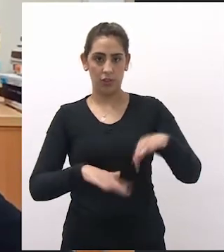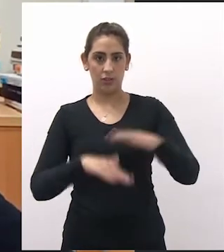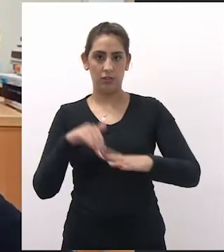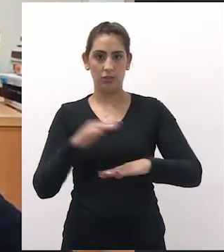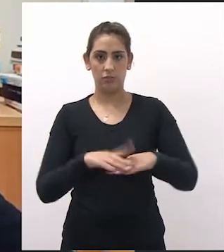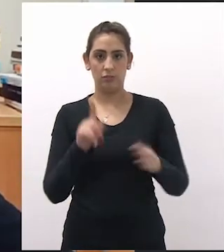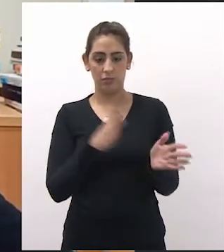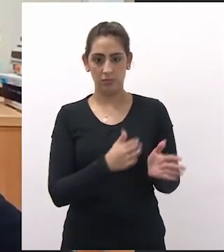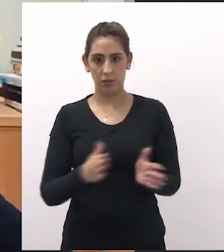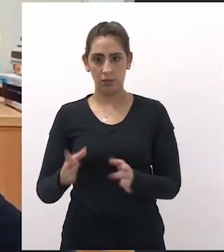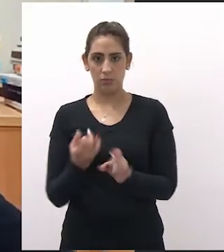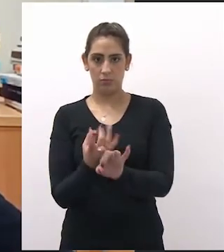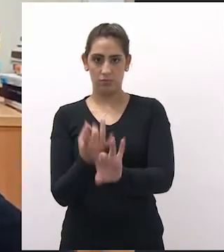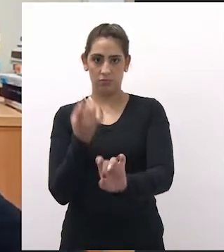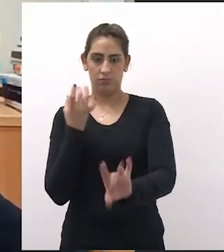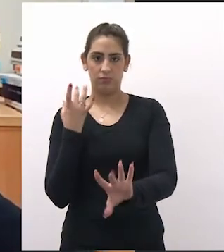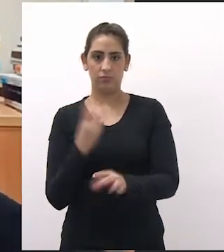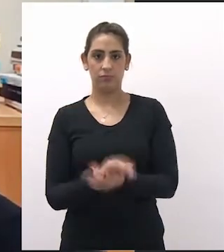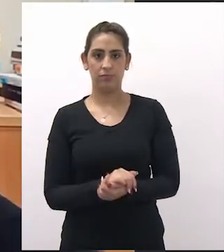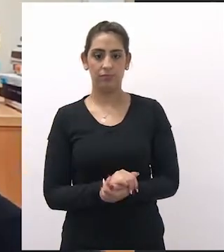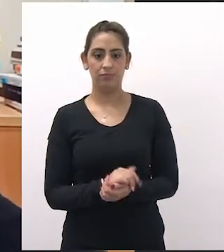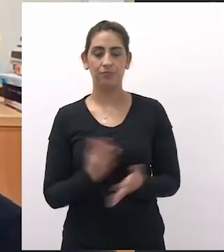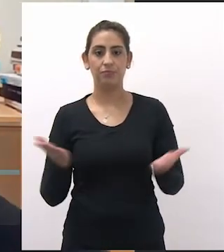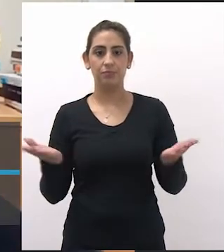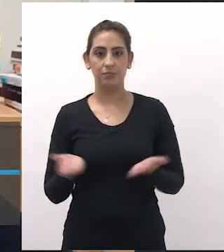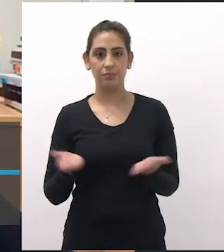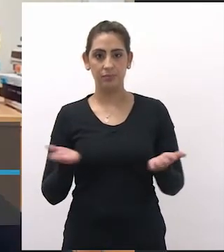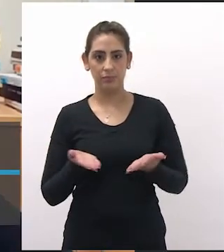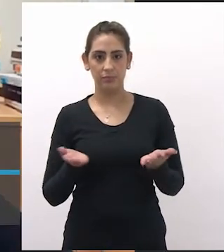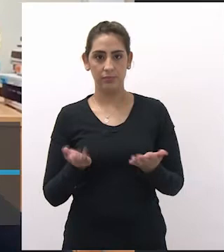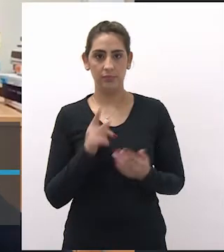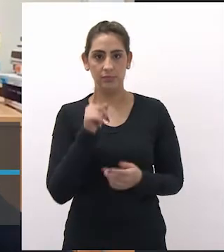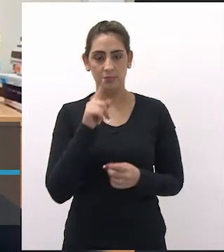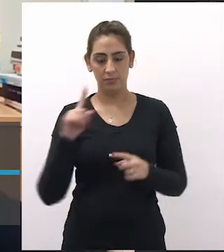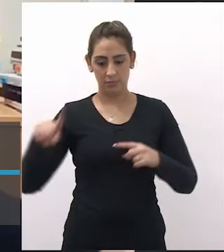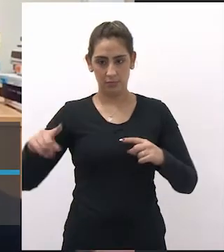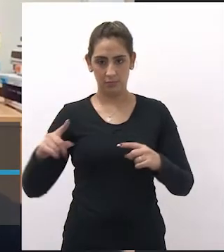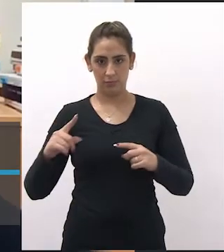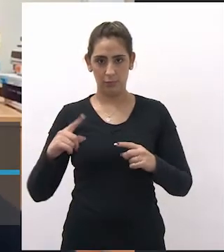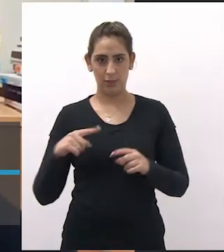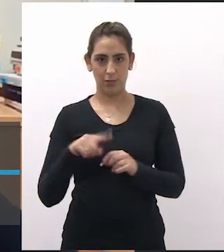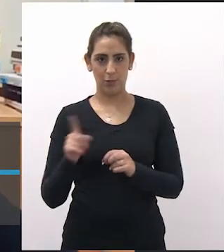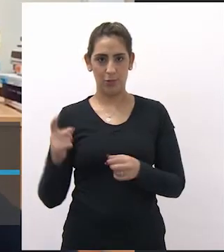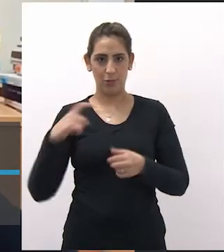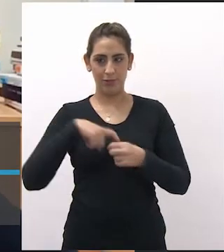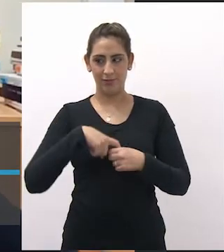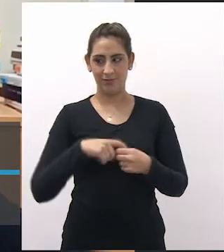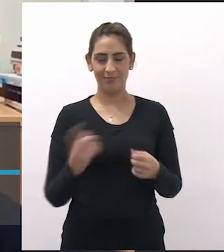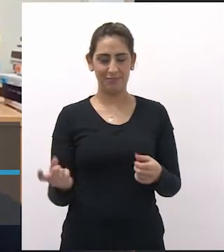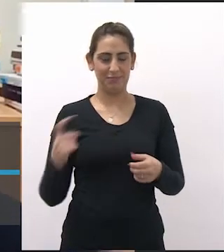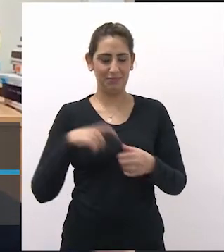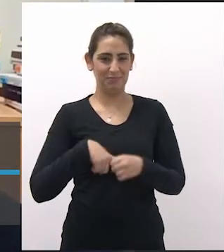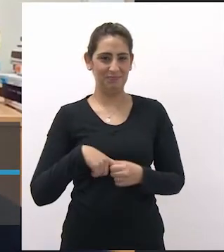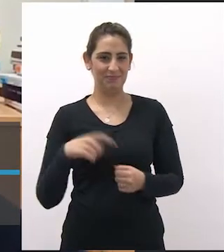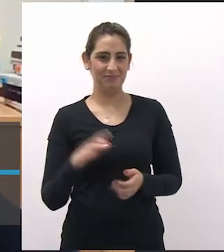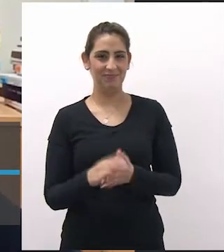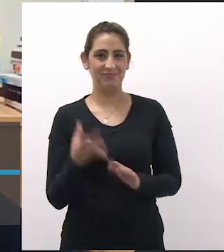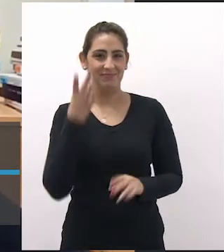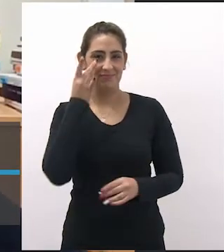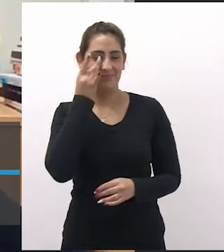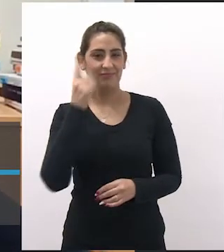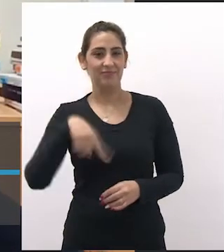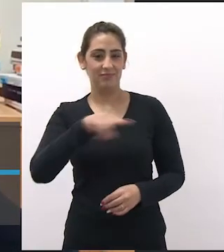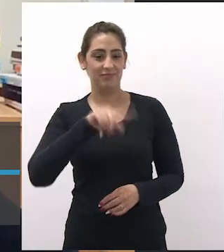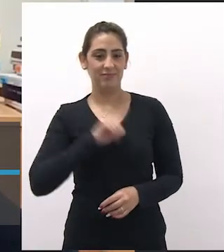de distanciamento. E agora, né, com esse retorno para o presencial, então vocês vão ter aí